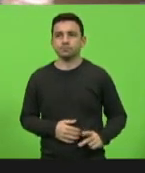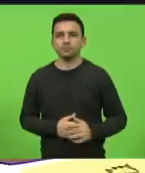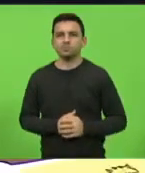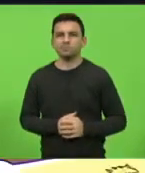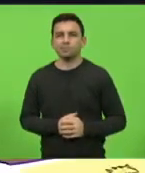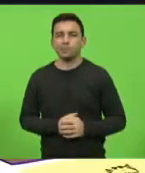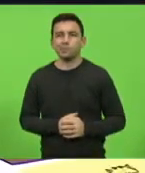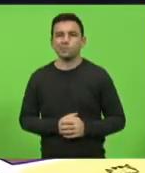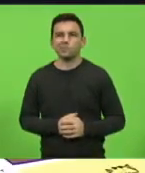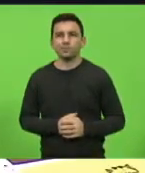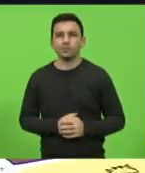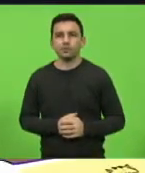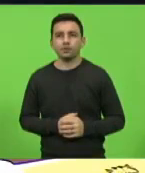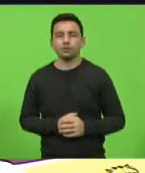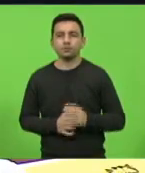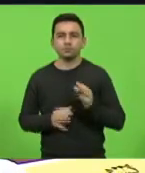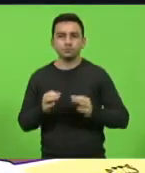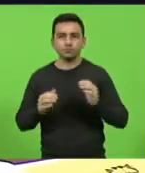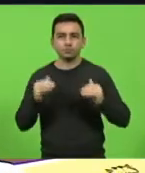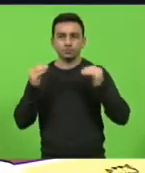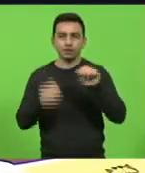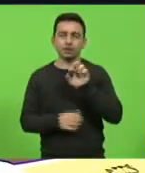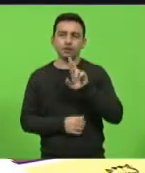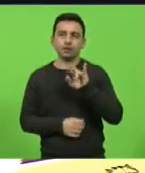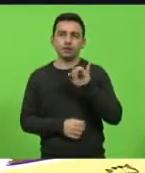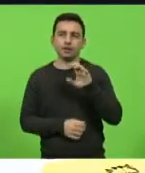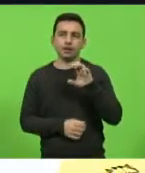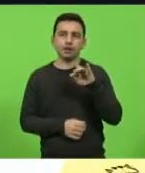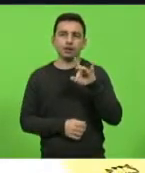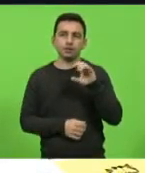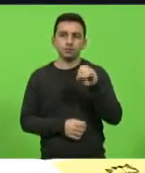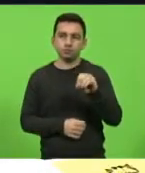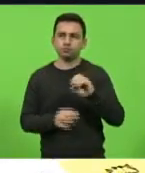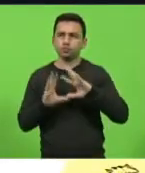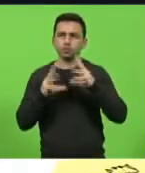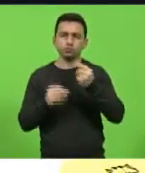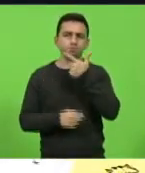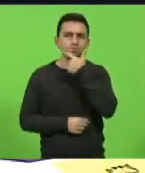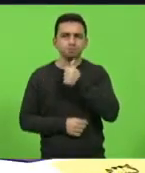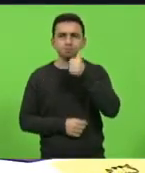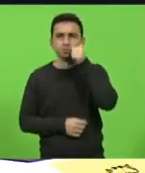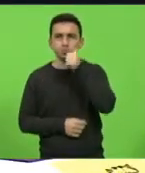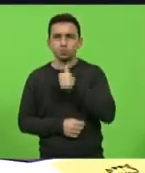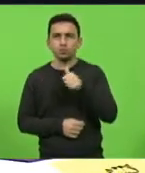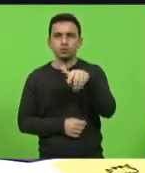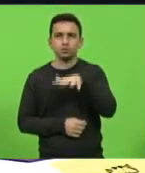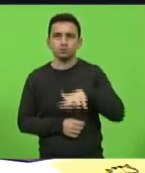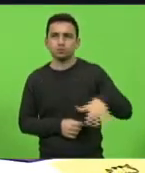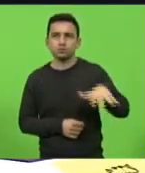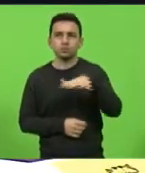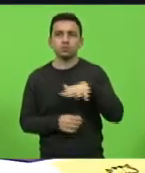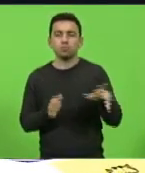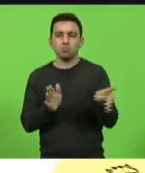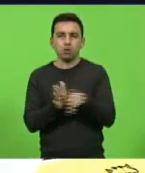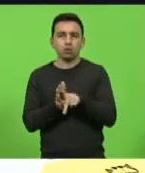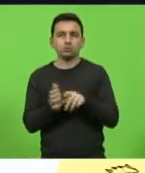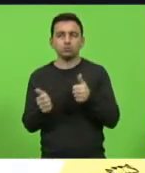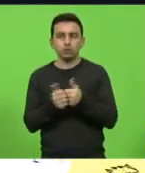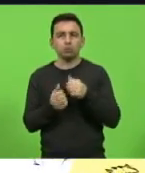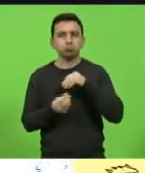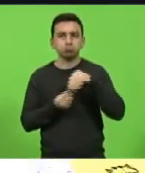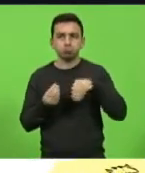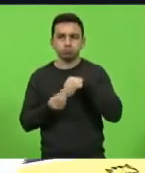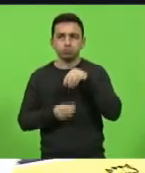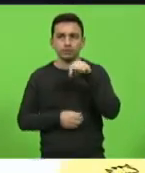desembargador Ricardo Reiser, senhoras e senhores integrantes desse tribunal misto,